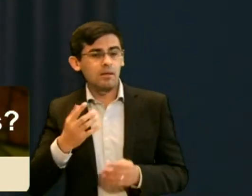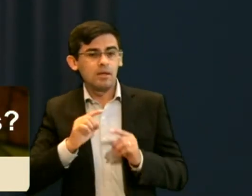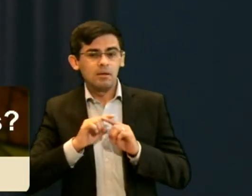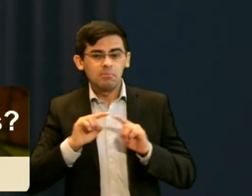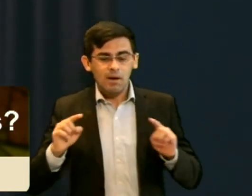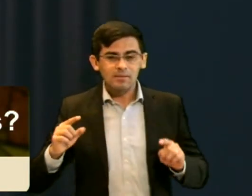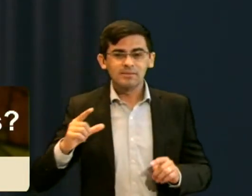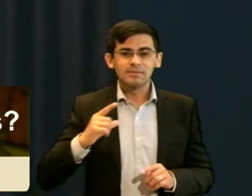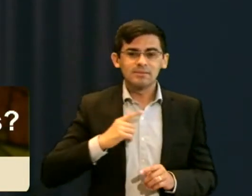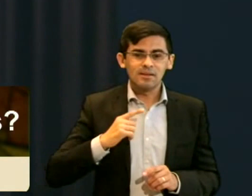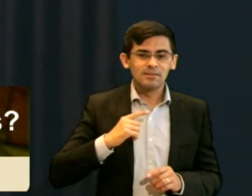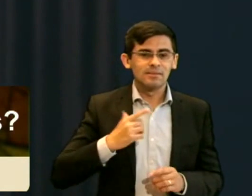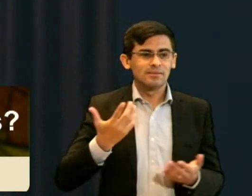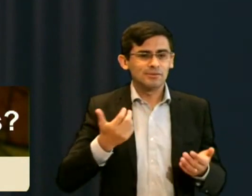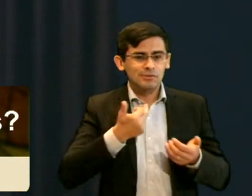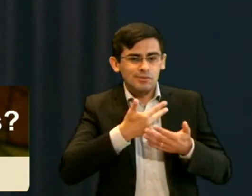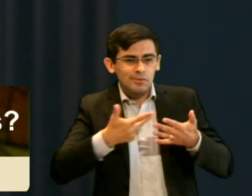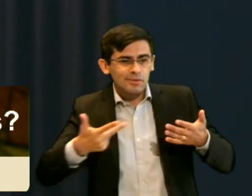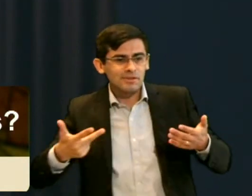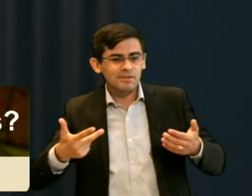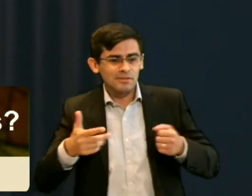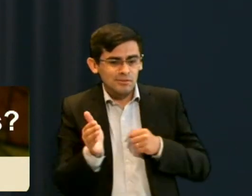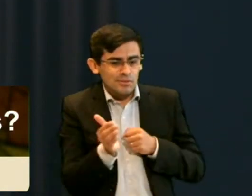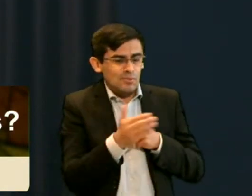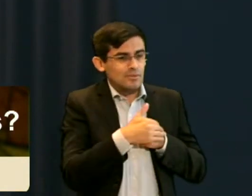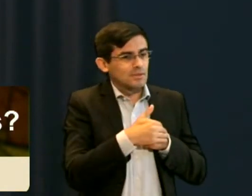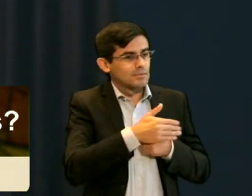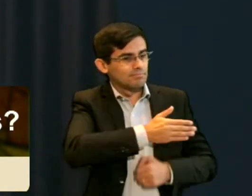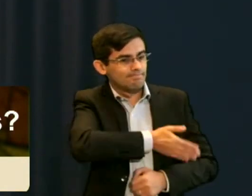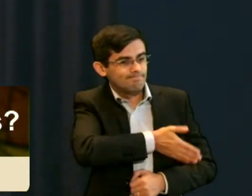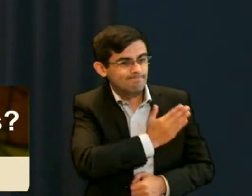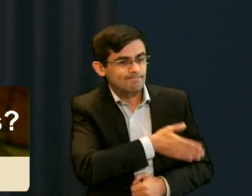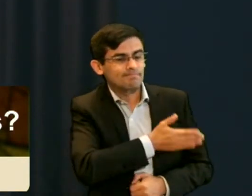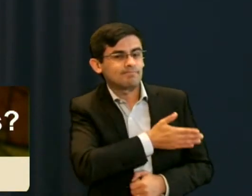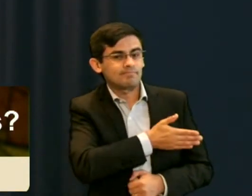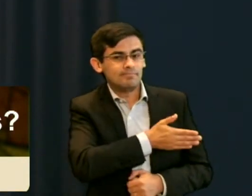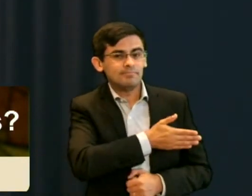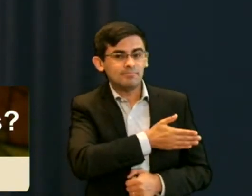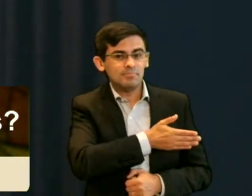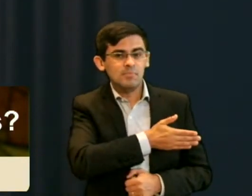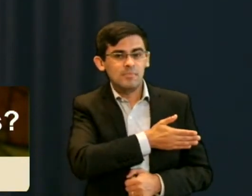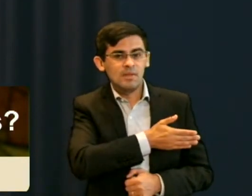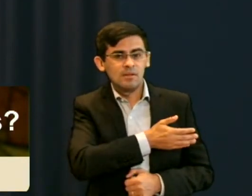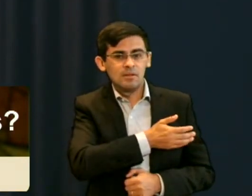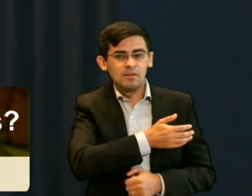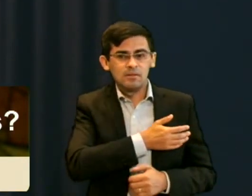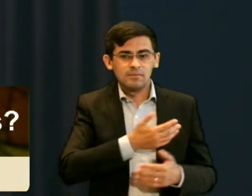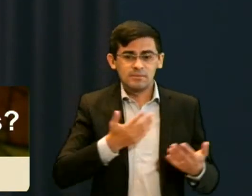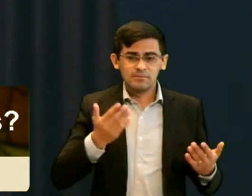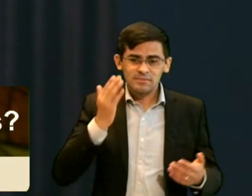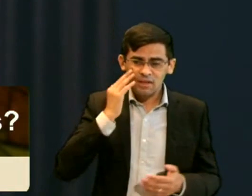tinha os seus vícios. E ele veio aqui, alguém me falou